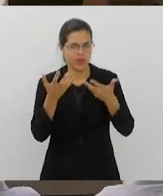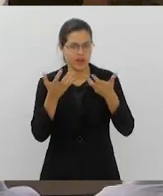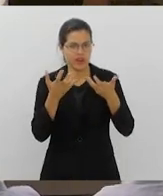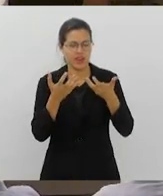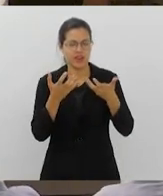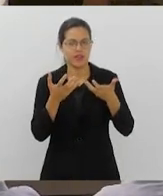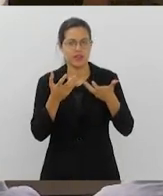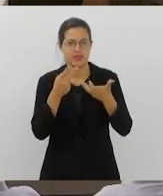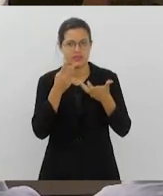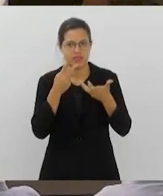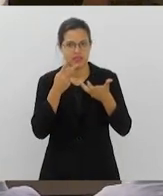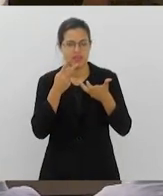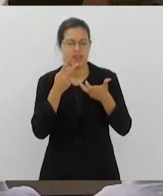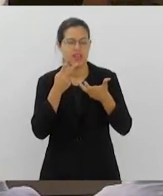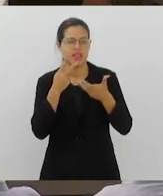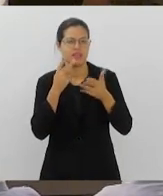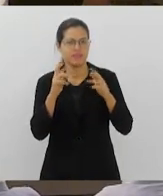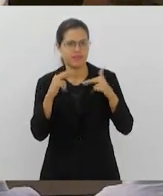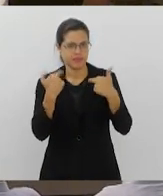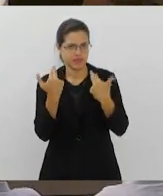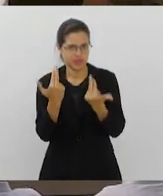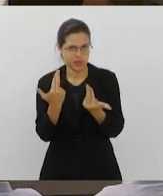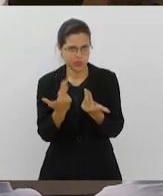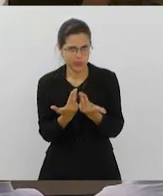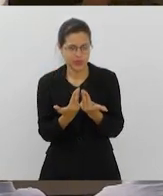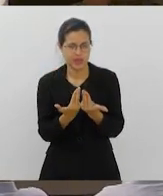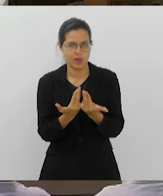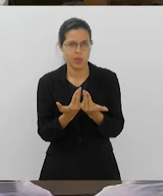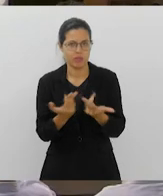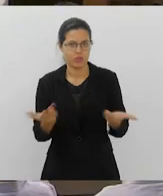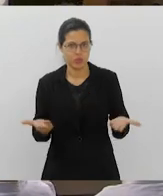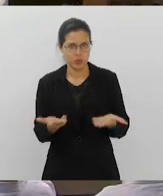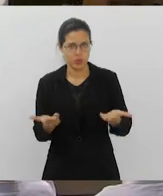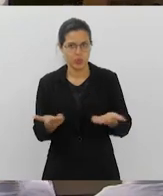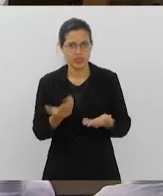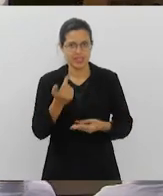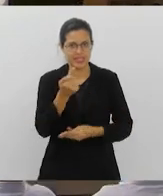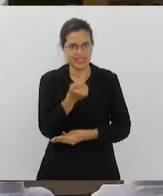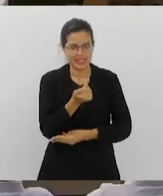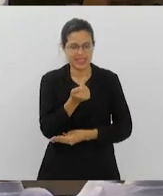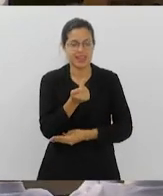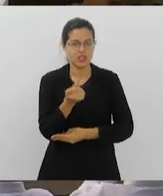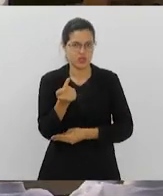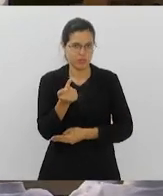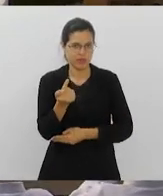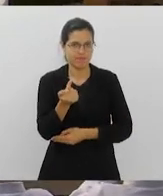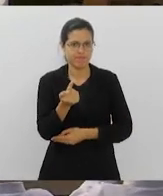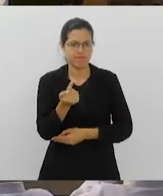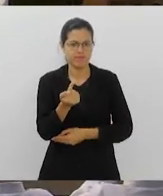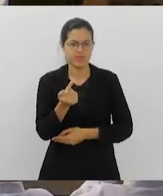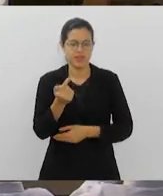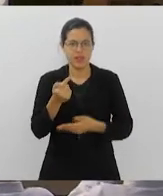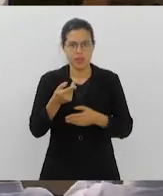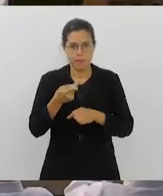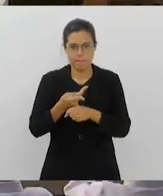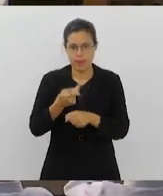dizer que essa sessão solene, ela é a sétima edição da premiação